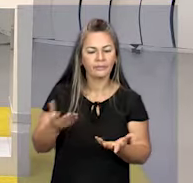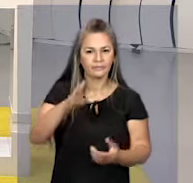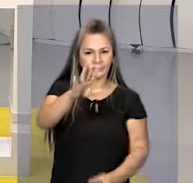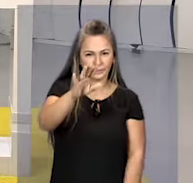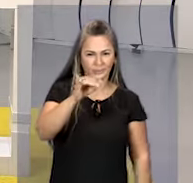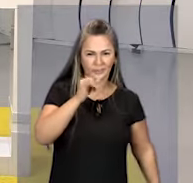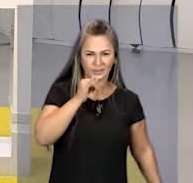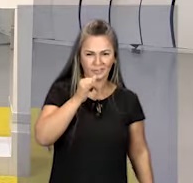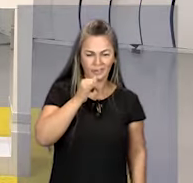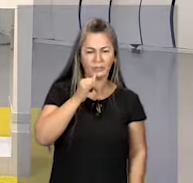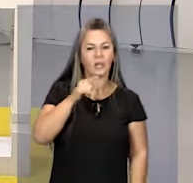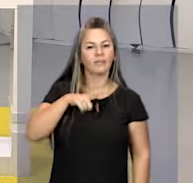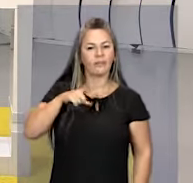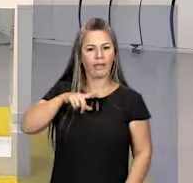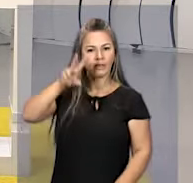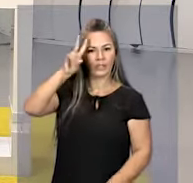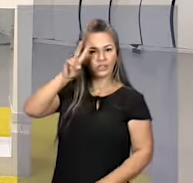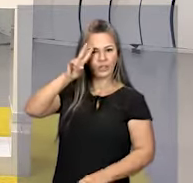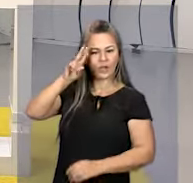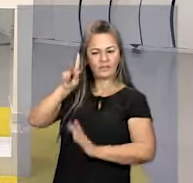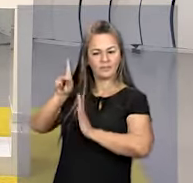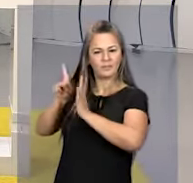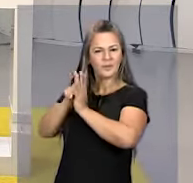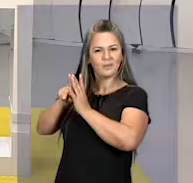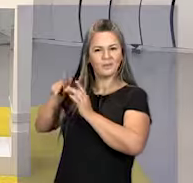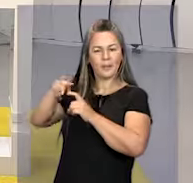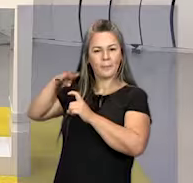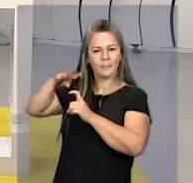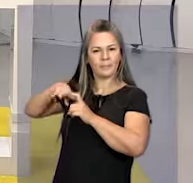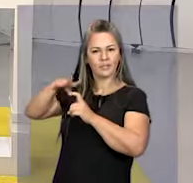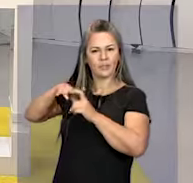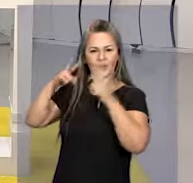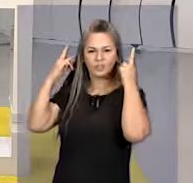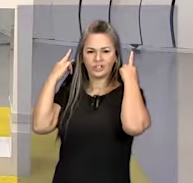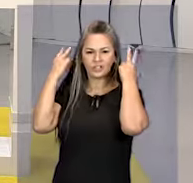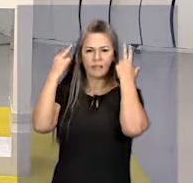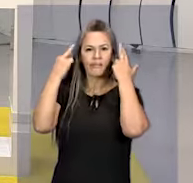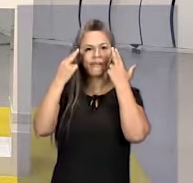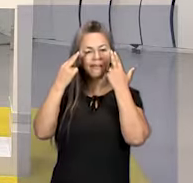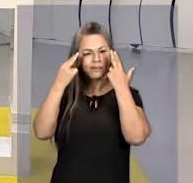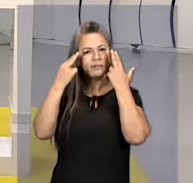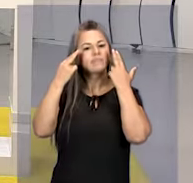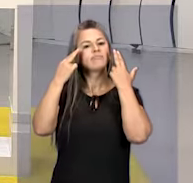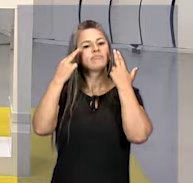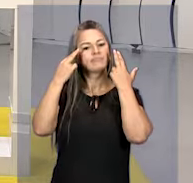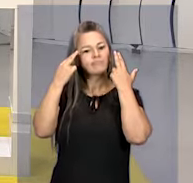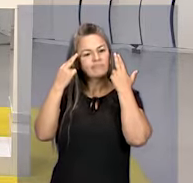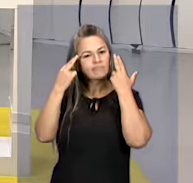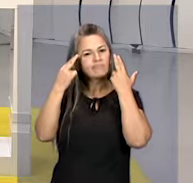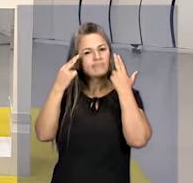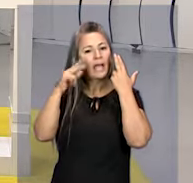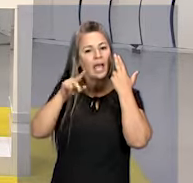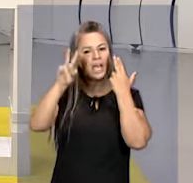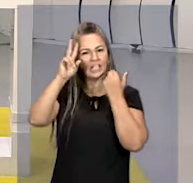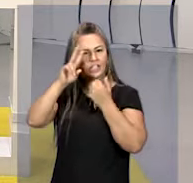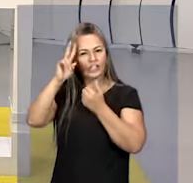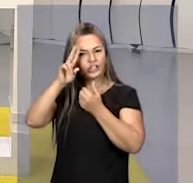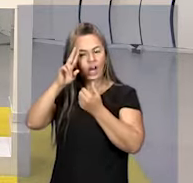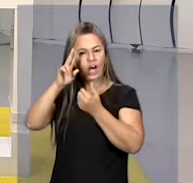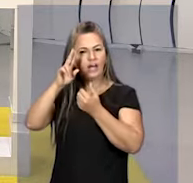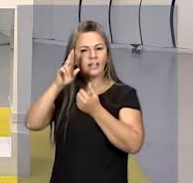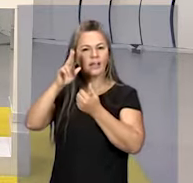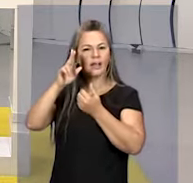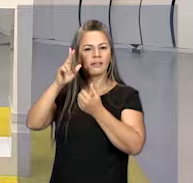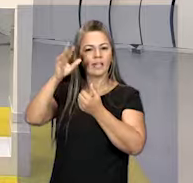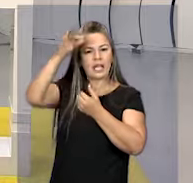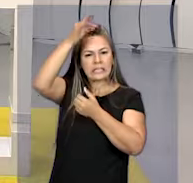muitas histórias da mitologia grega são utilizadas até os dias de hoje, não como histórias